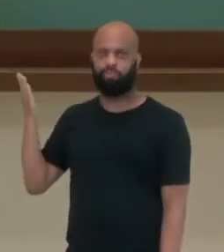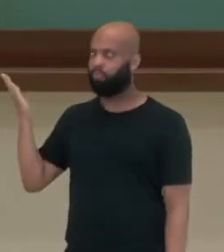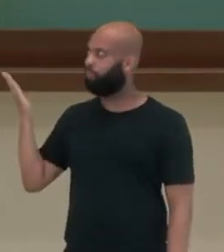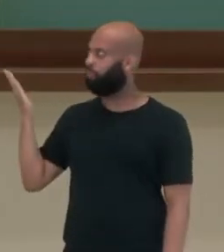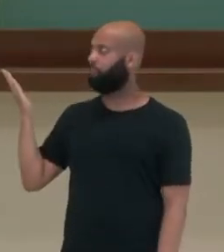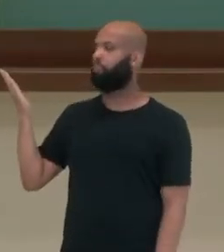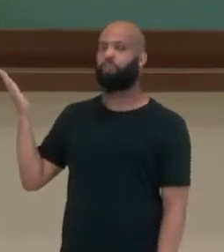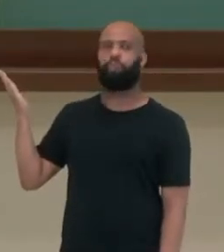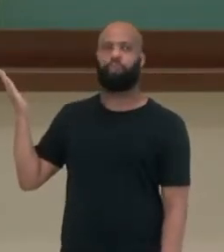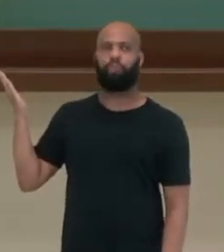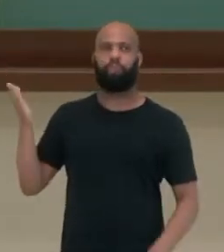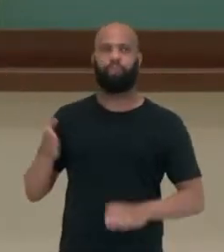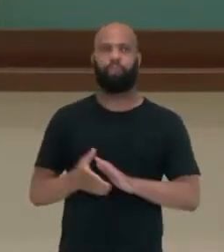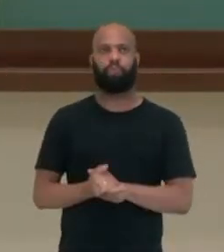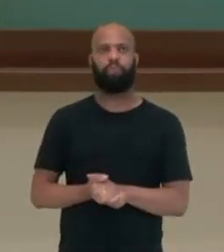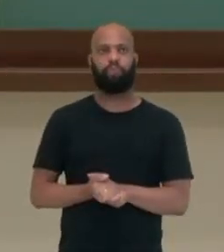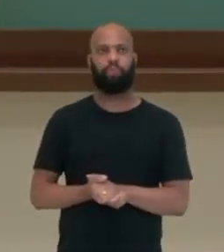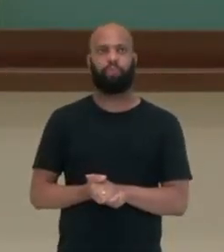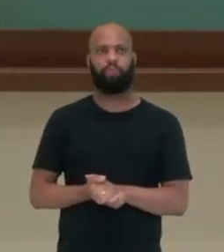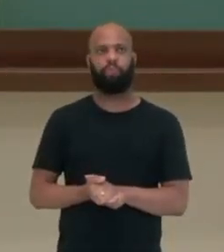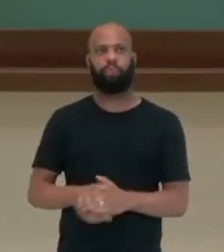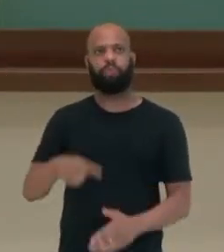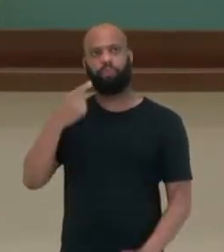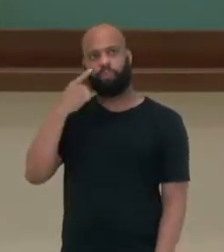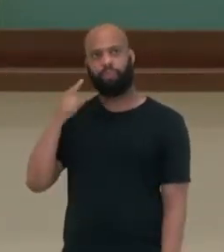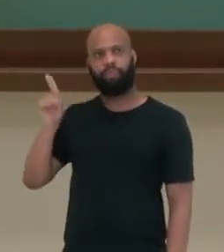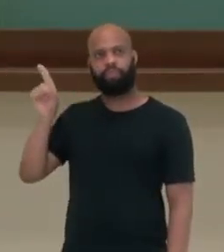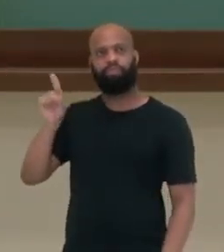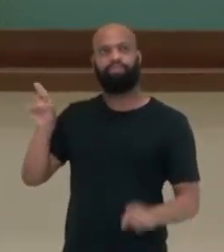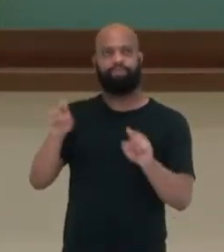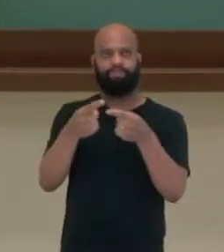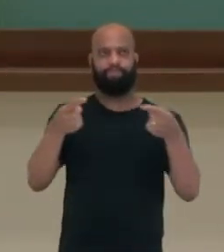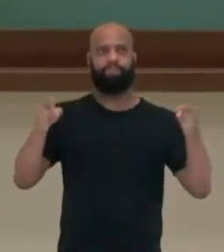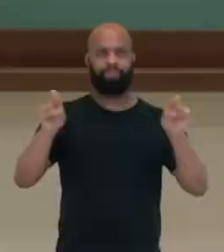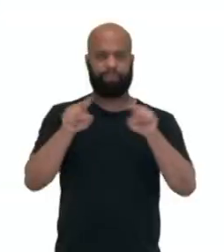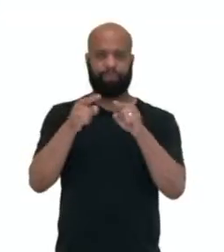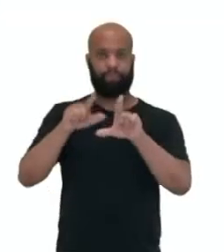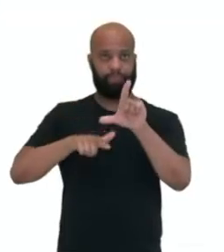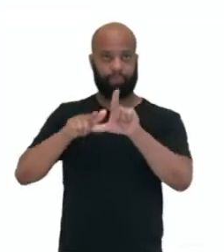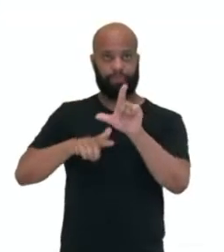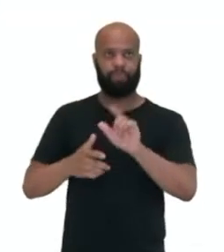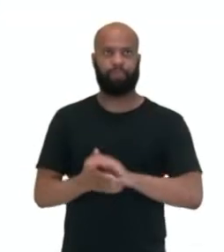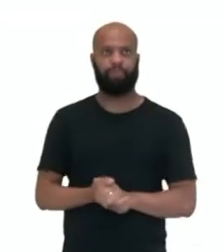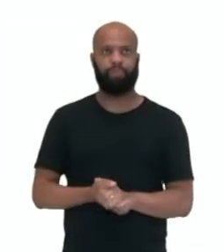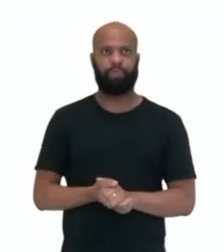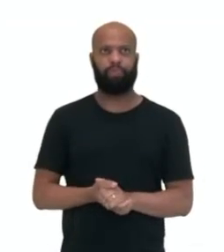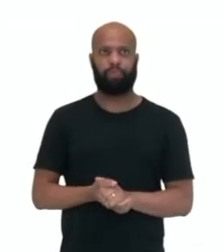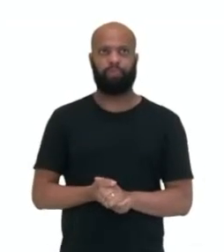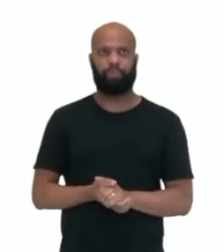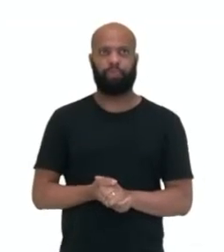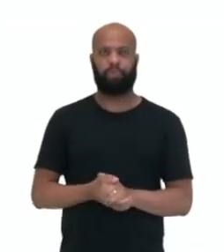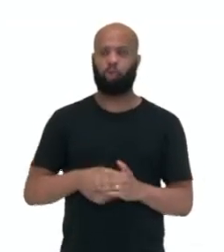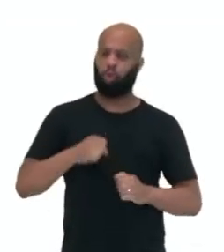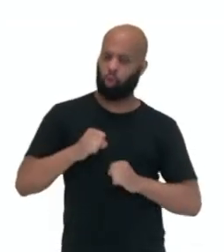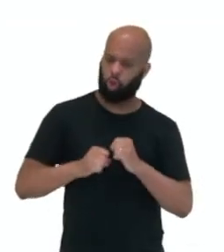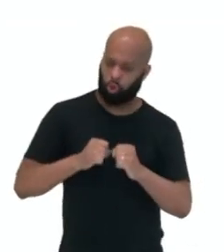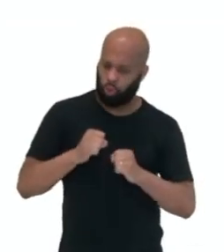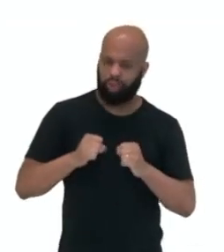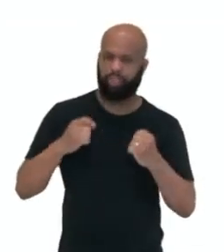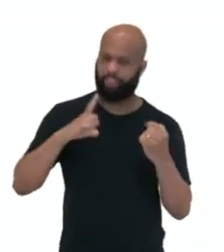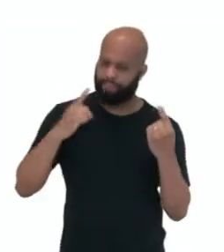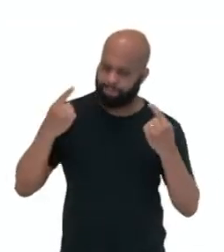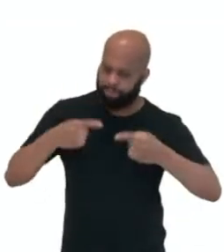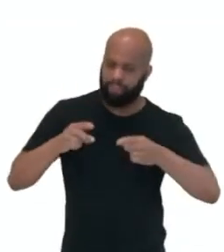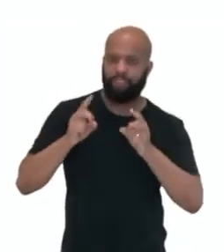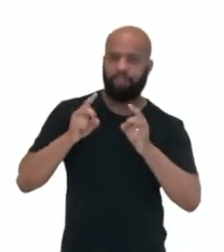que aparece. Olha aqui essa música aqui, né? Olha. Corrida para vender cigarro,